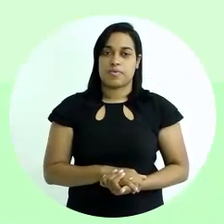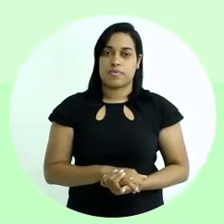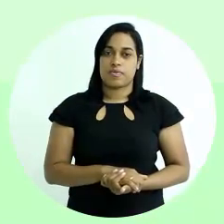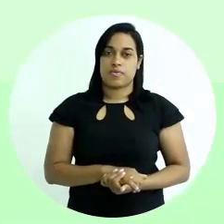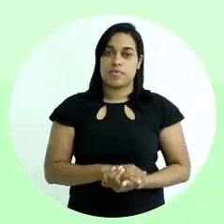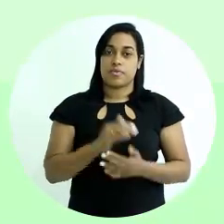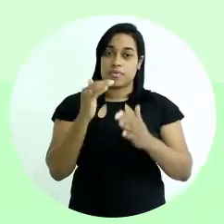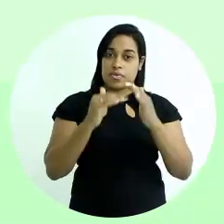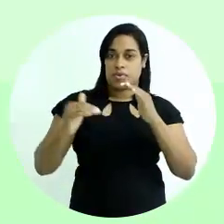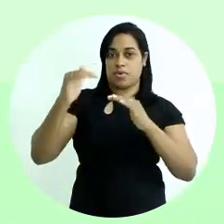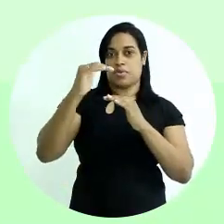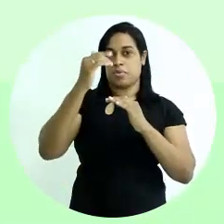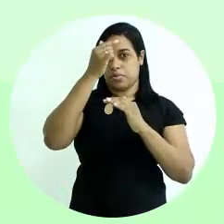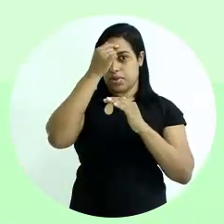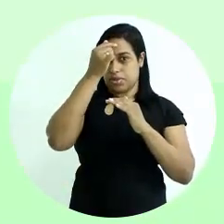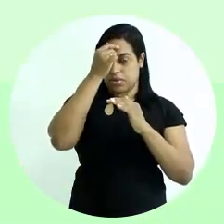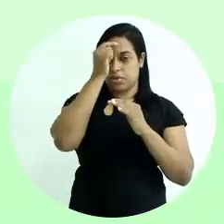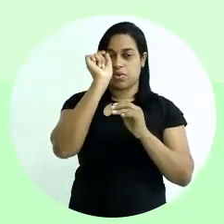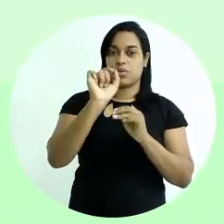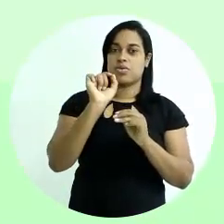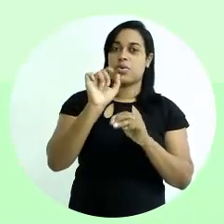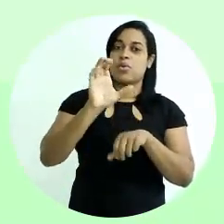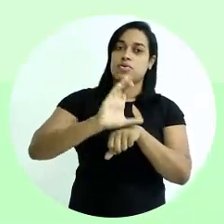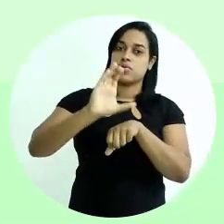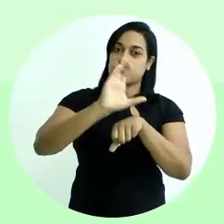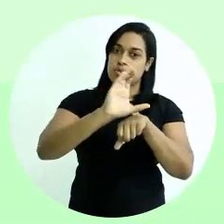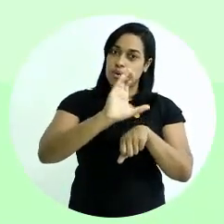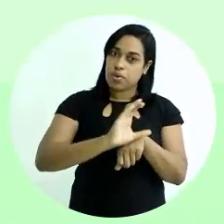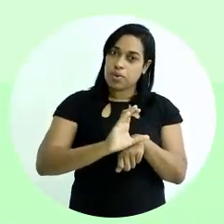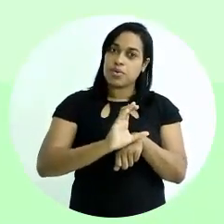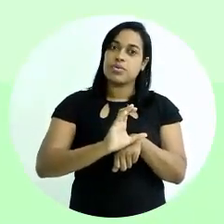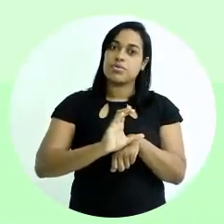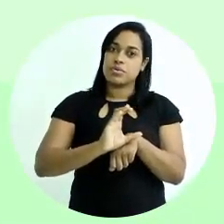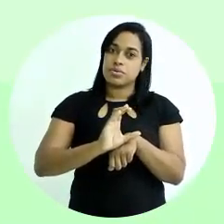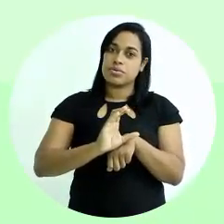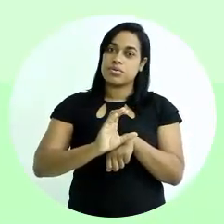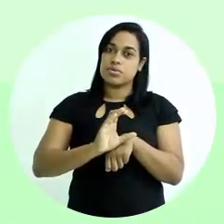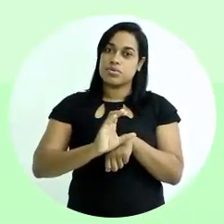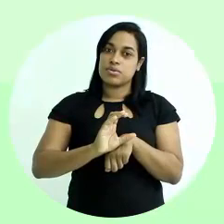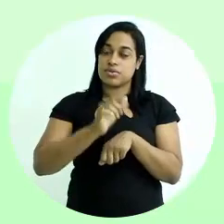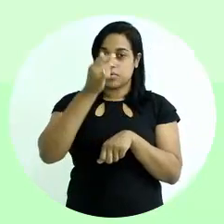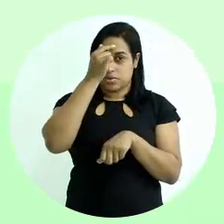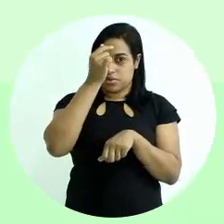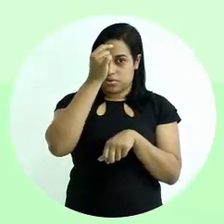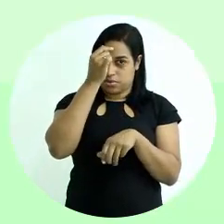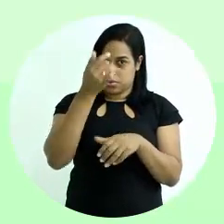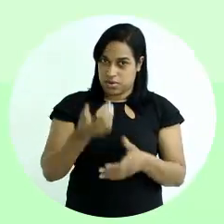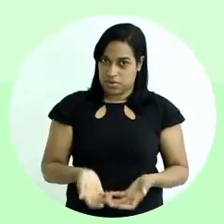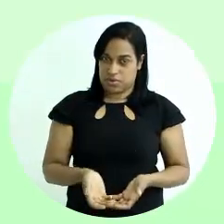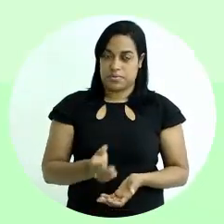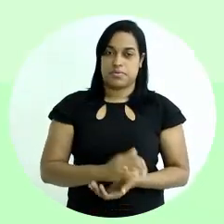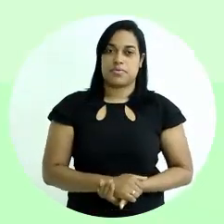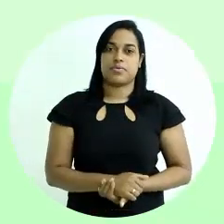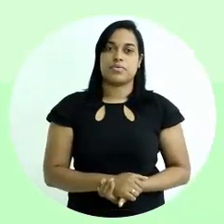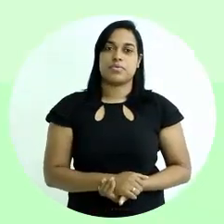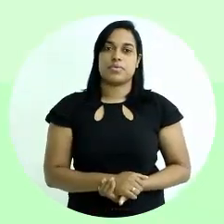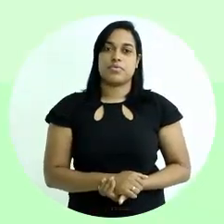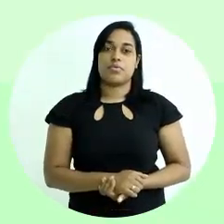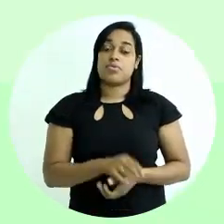nível superior onde entra aí os cursos de ensino superior